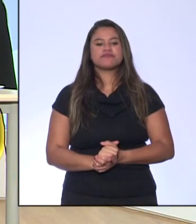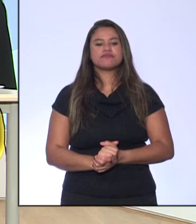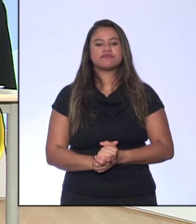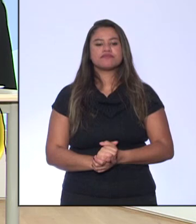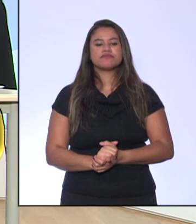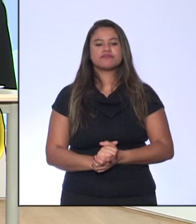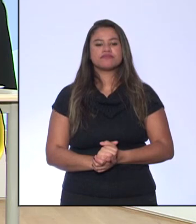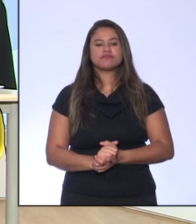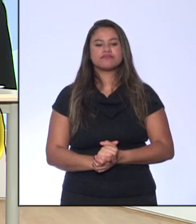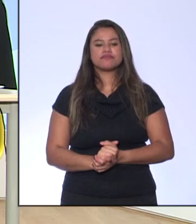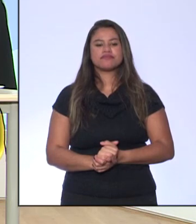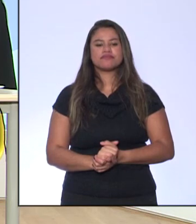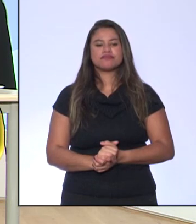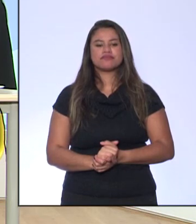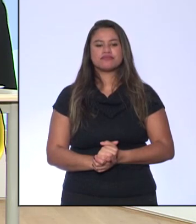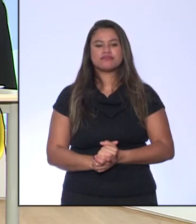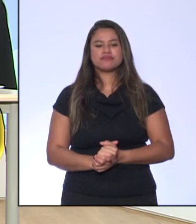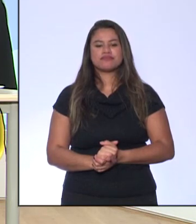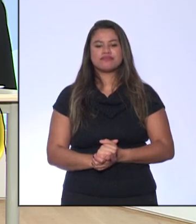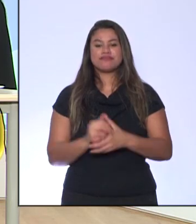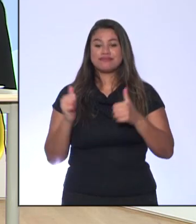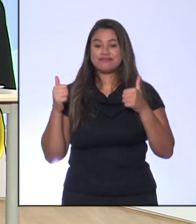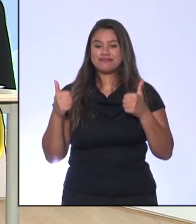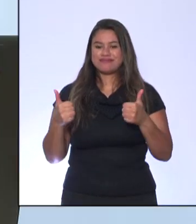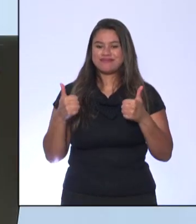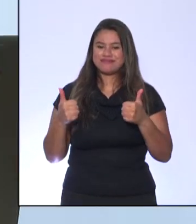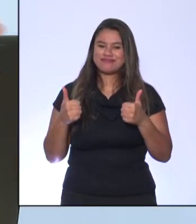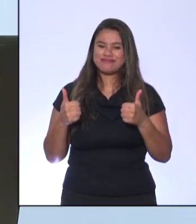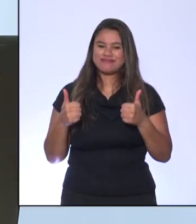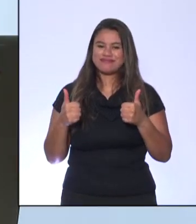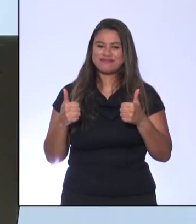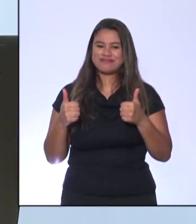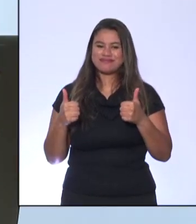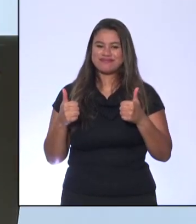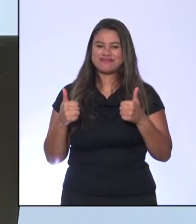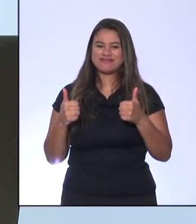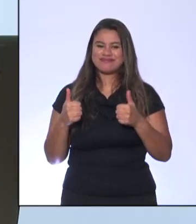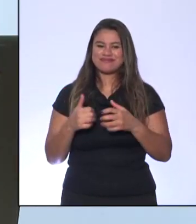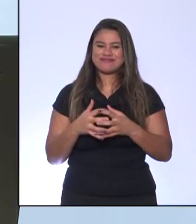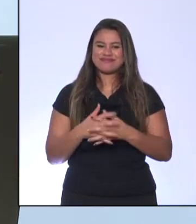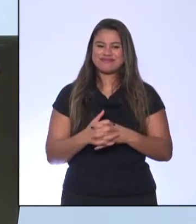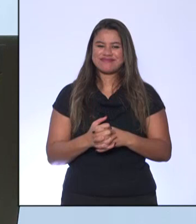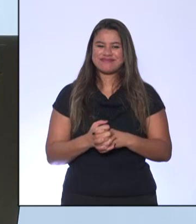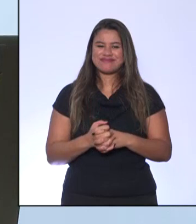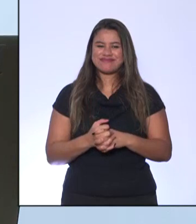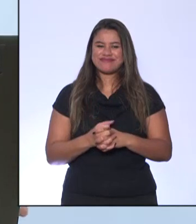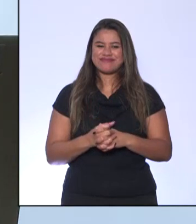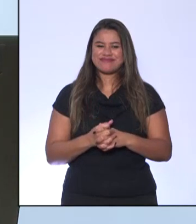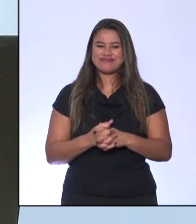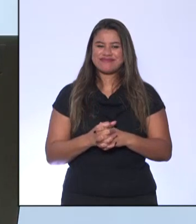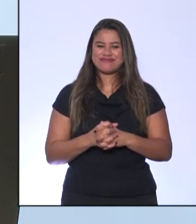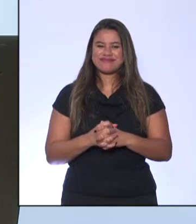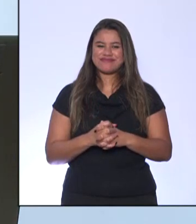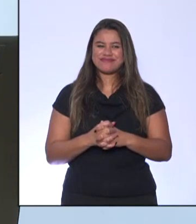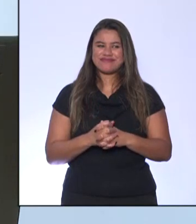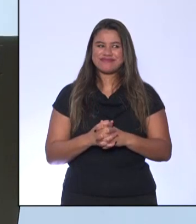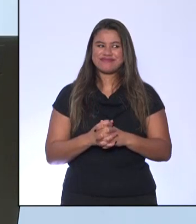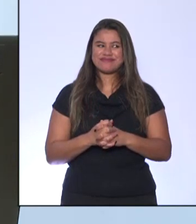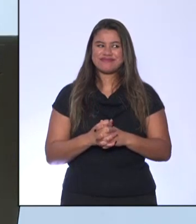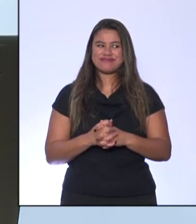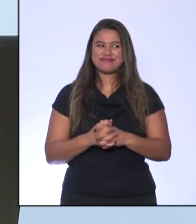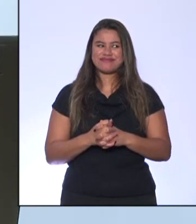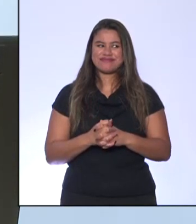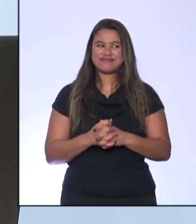Não, por mim já... Acho que você só conduz mesmo, falar tchau para o pessoal, né? Para os alunos, para os